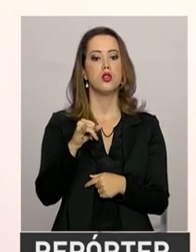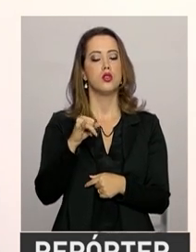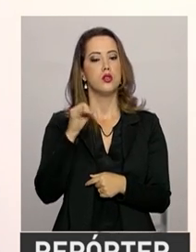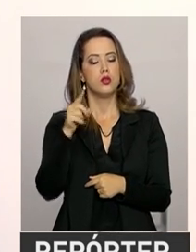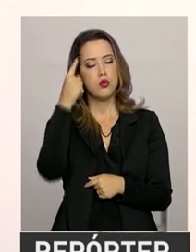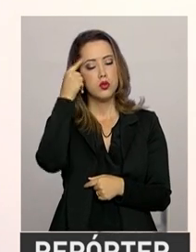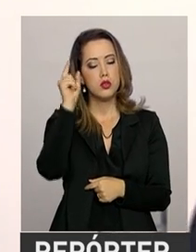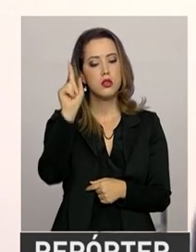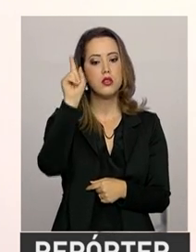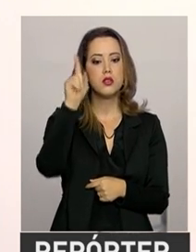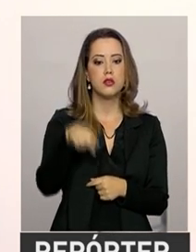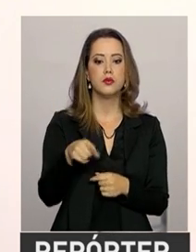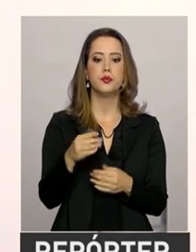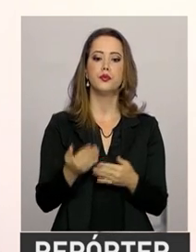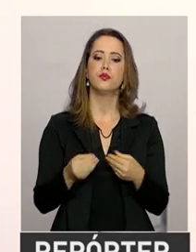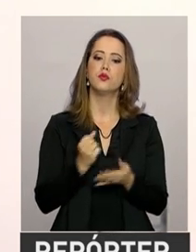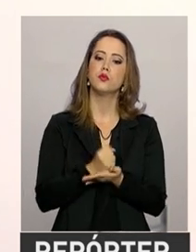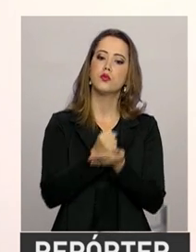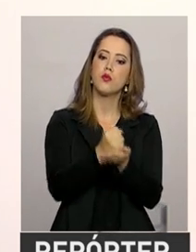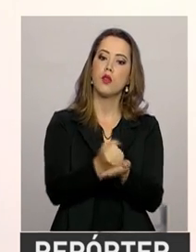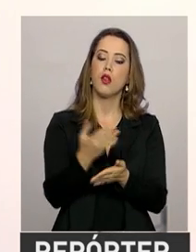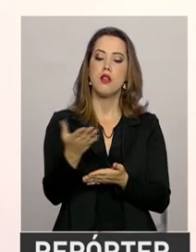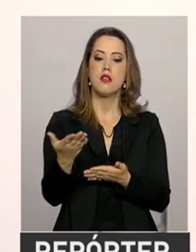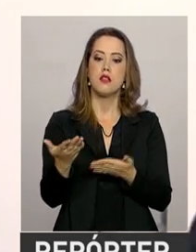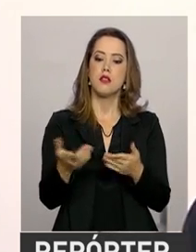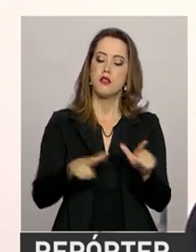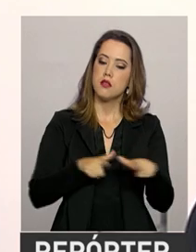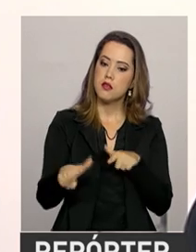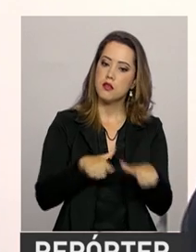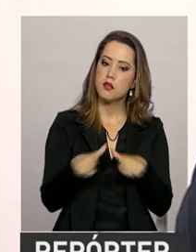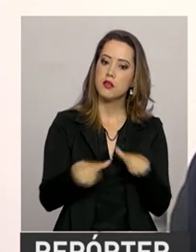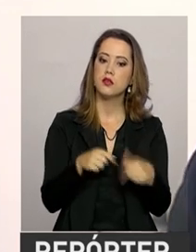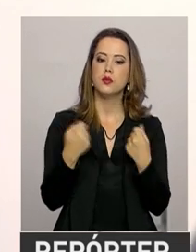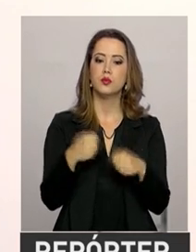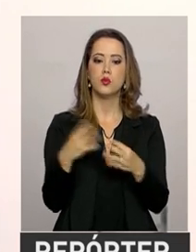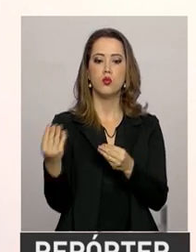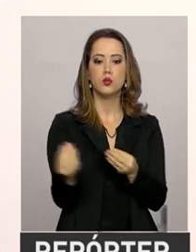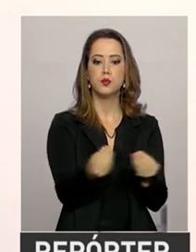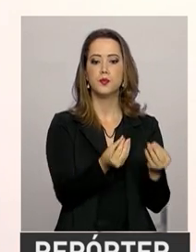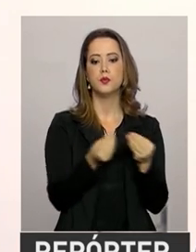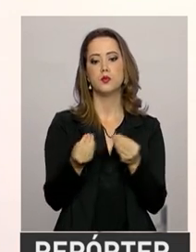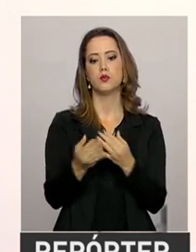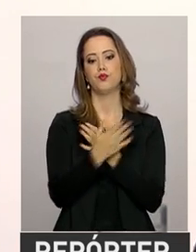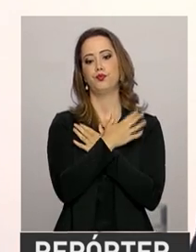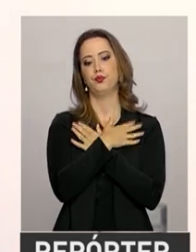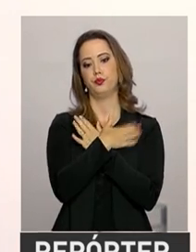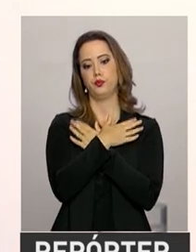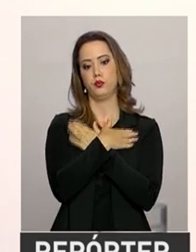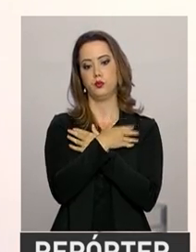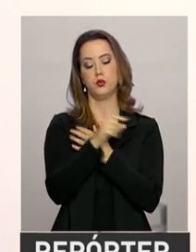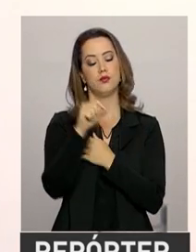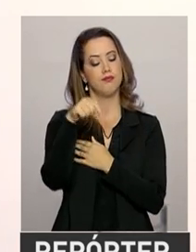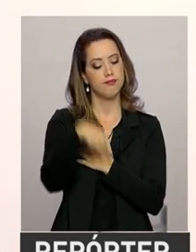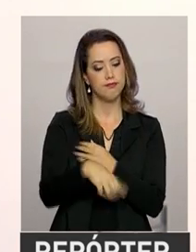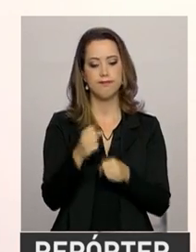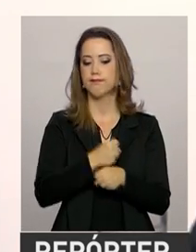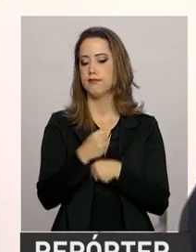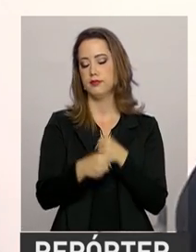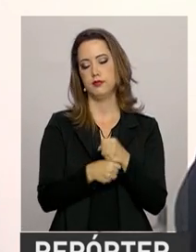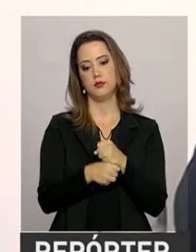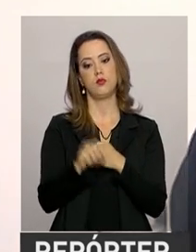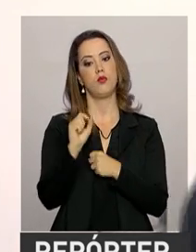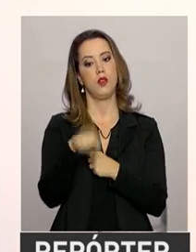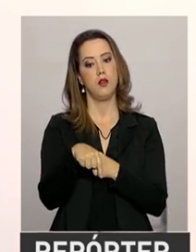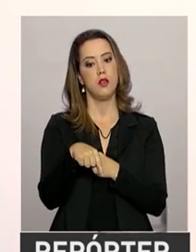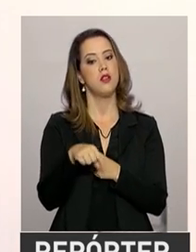empregos nós estamos com 11 milhões de desempregados uma Projeção de 14 milhões de desempregados ainda este ano é